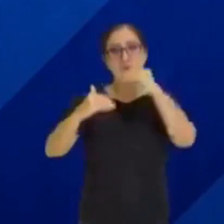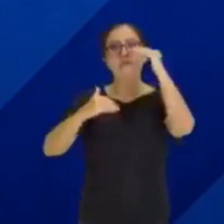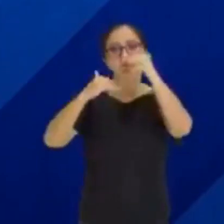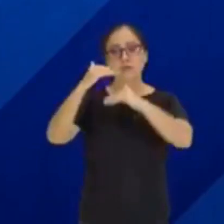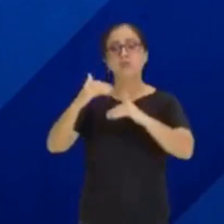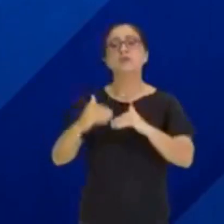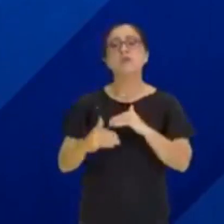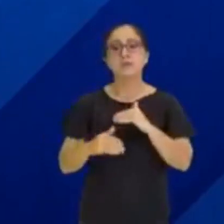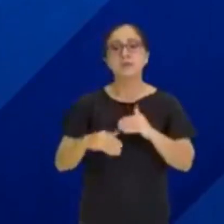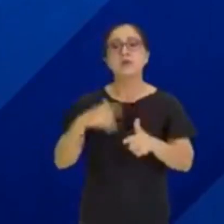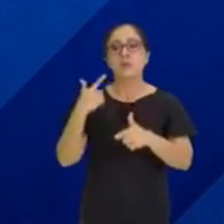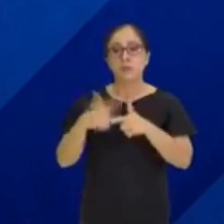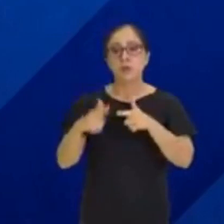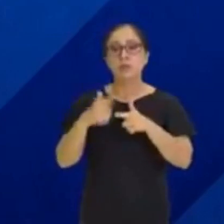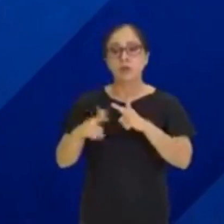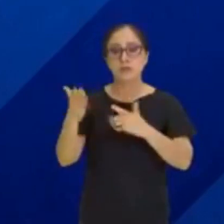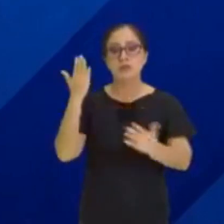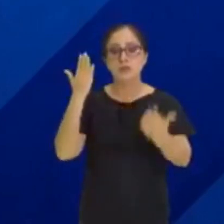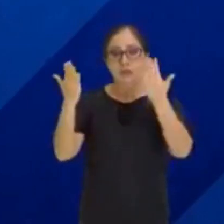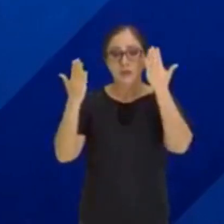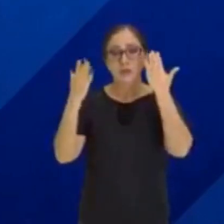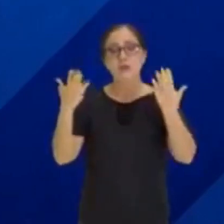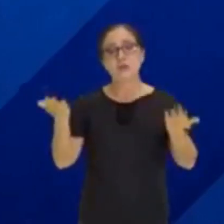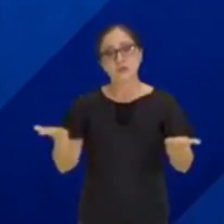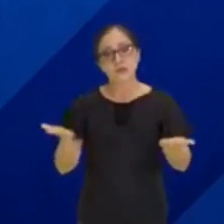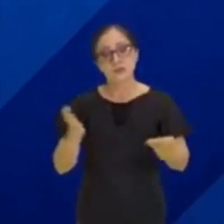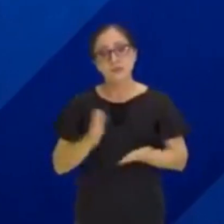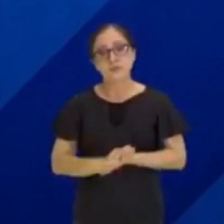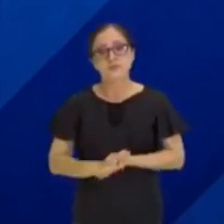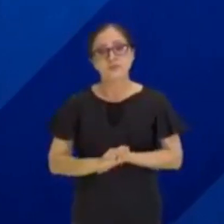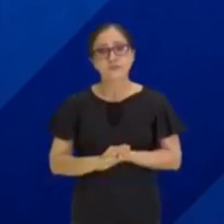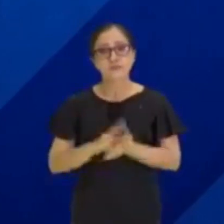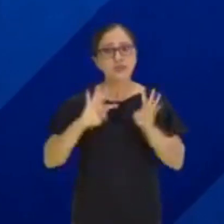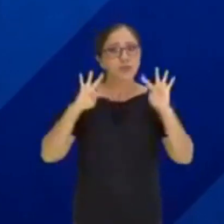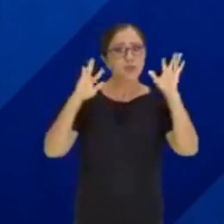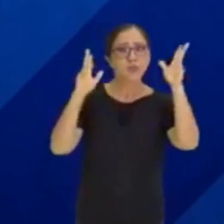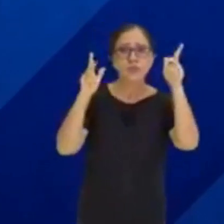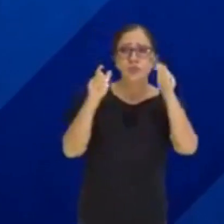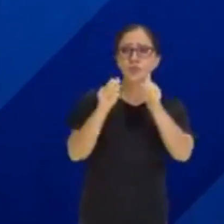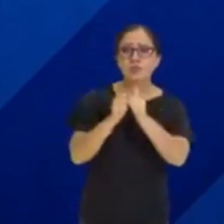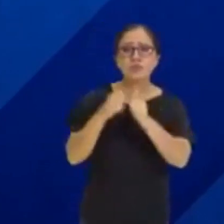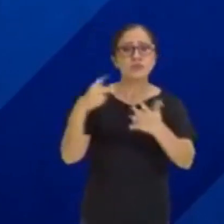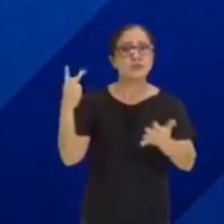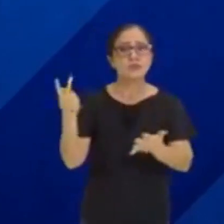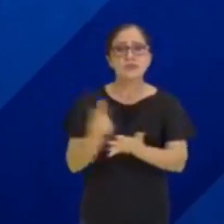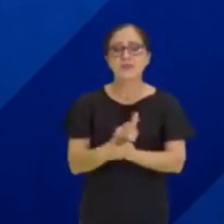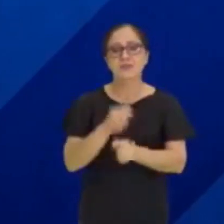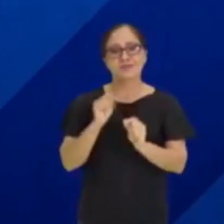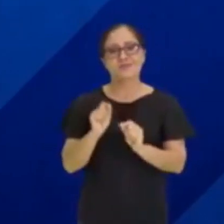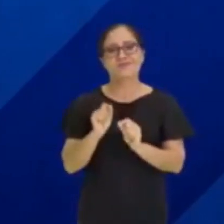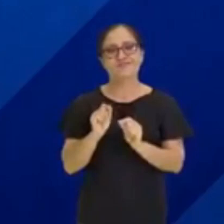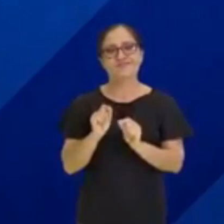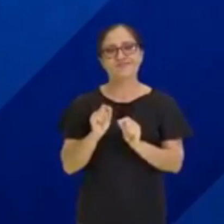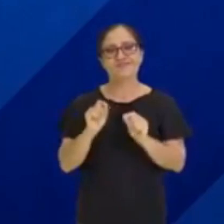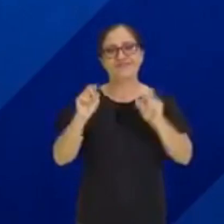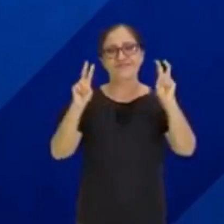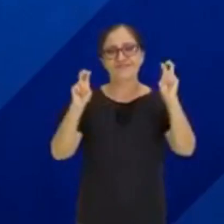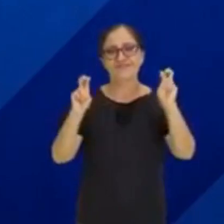psicológicos ou psiquiátricos. Olha só tudo que está por trás. E tem outros motivos